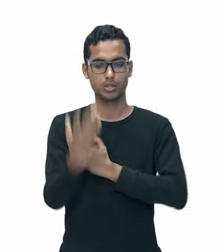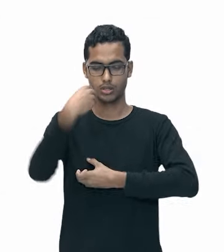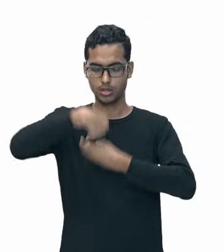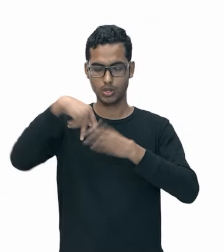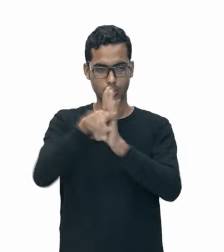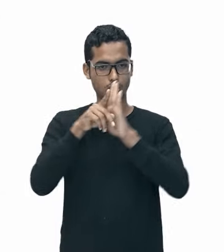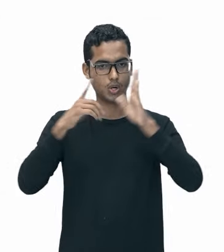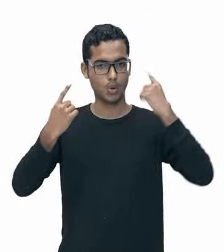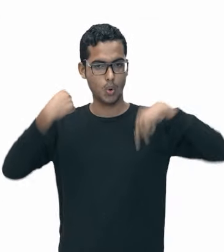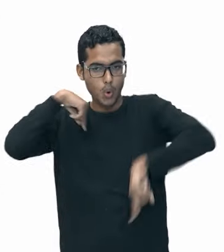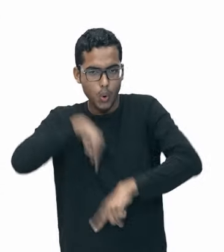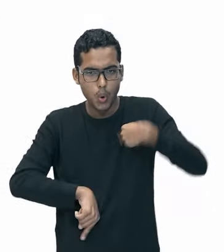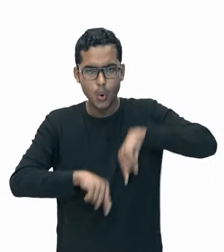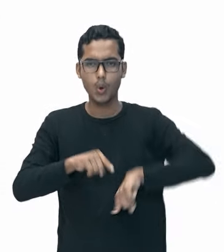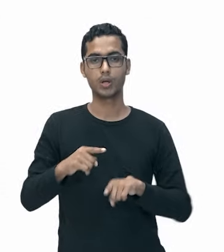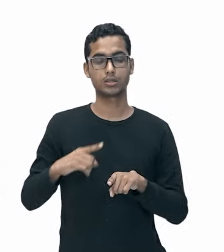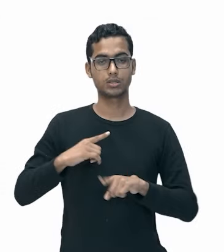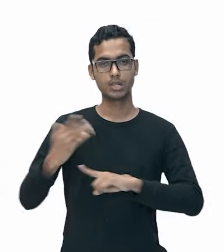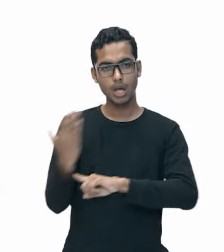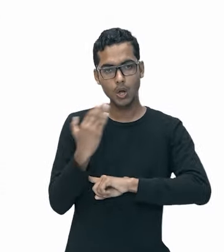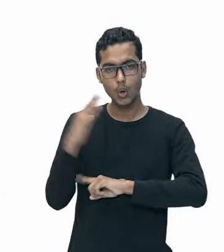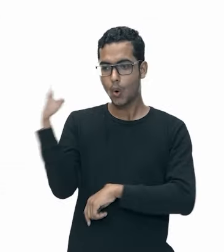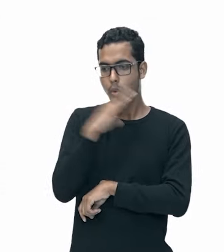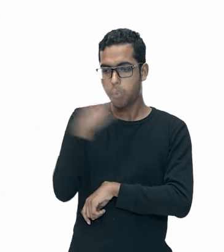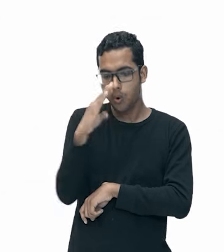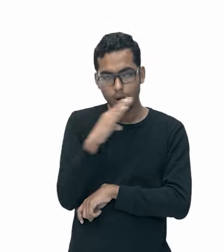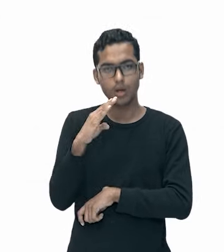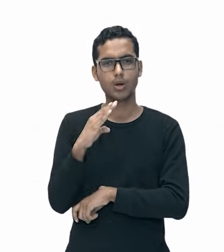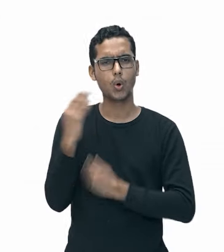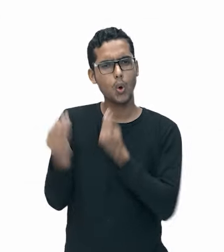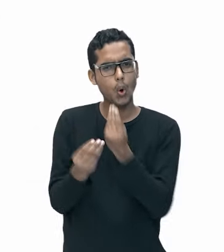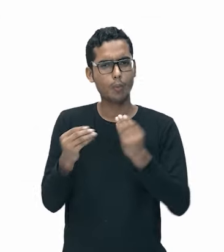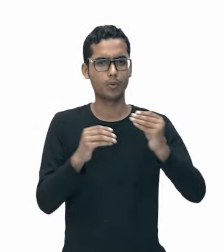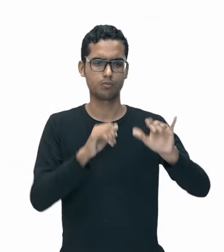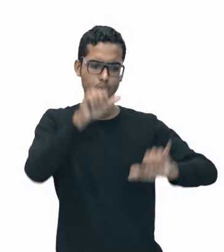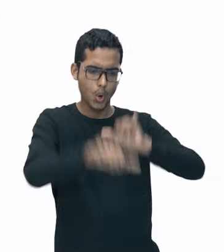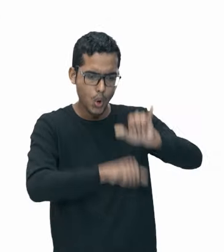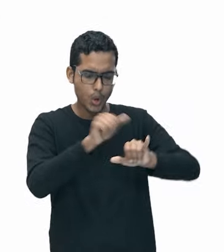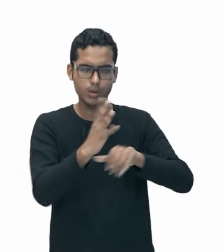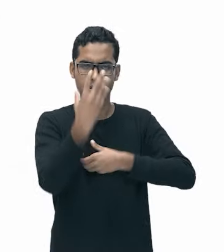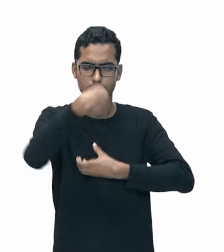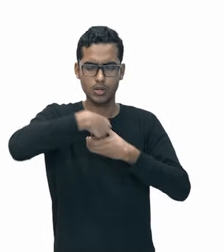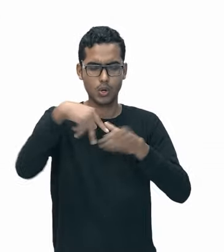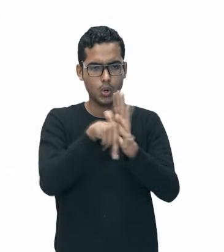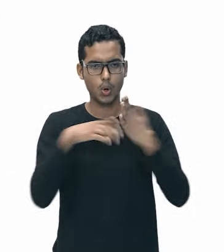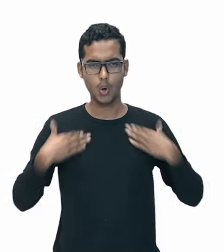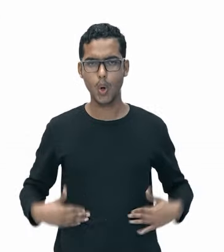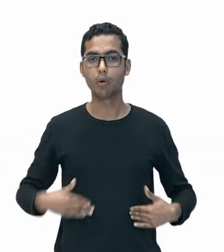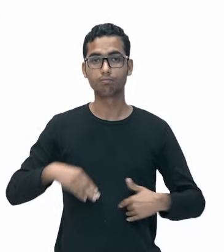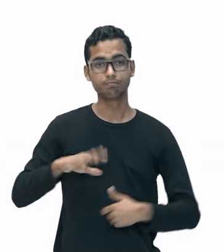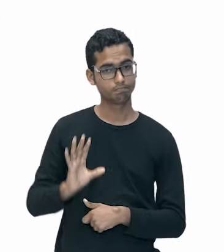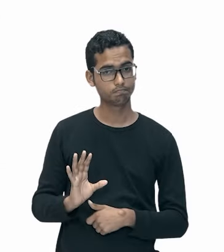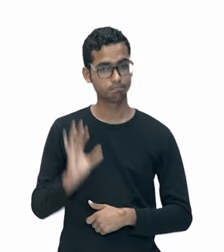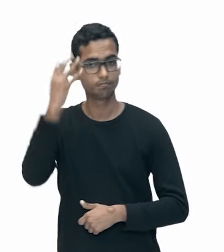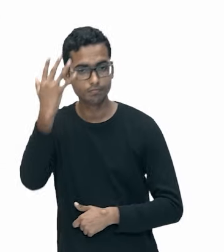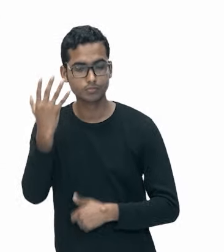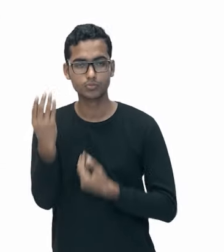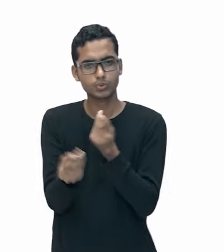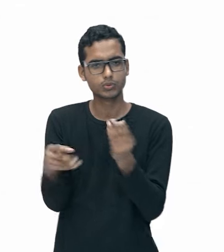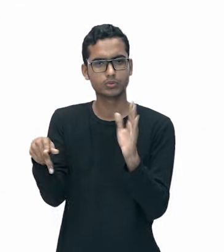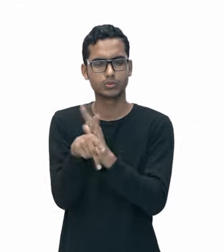que ajuda a aumentar a velocidade com que algumas reações acontecem todas essas reações a aí de quebra de